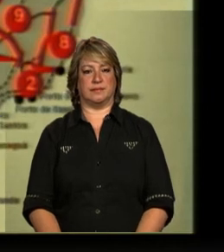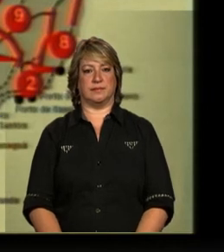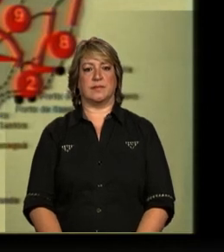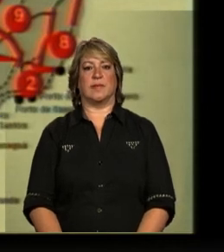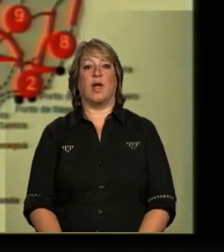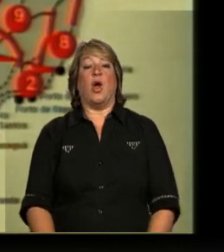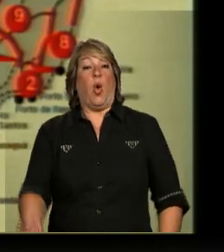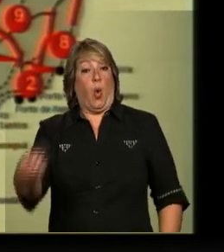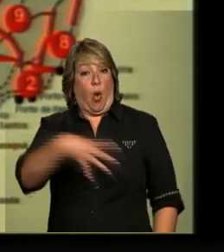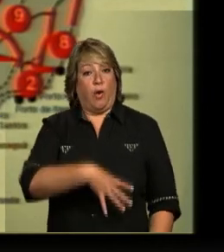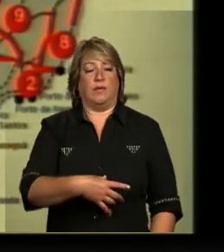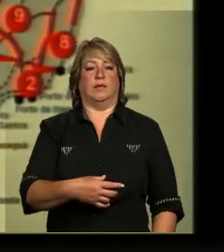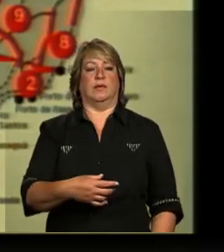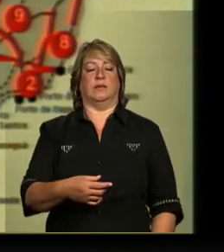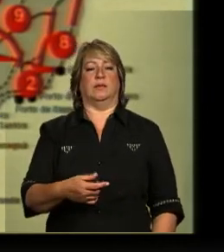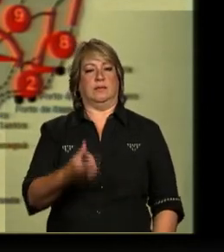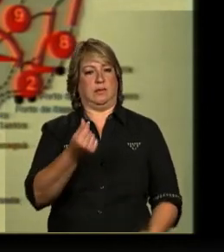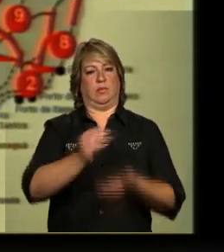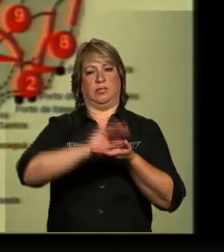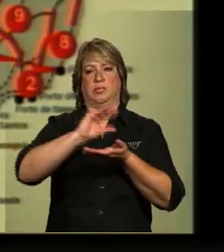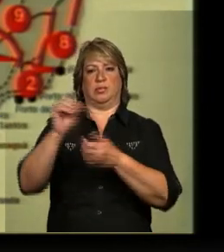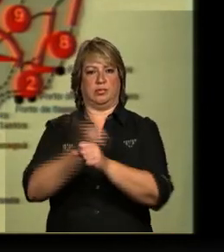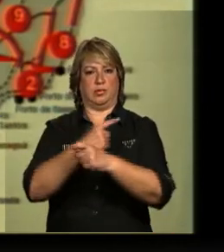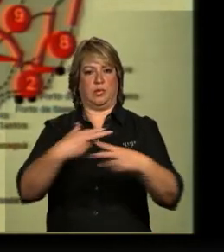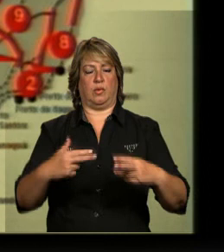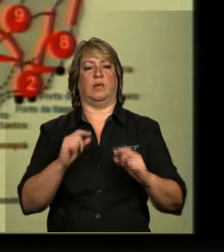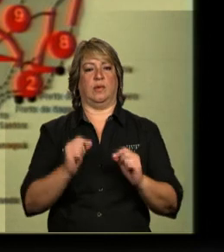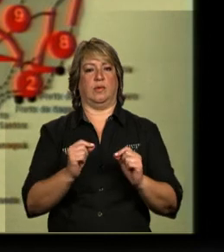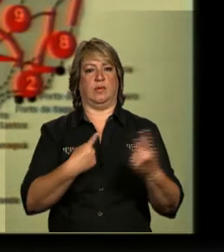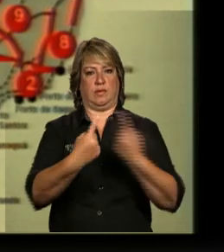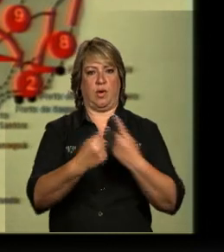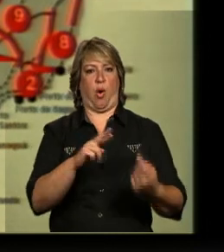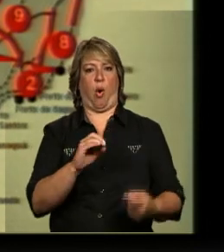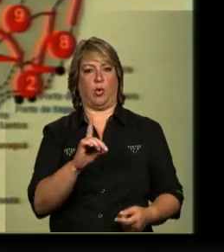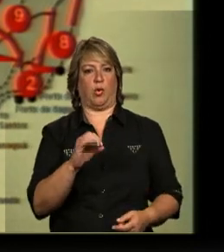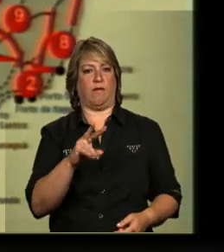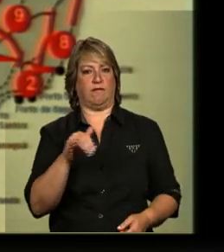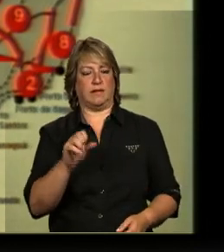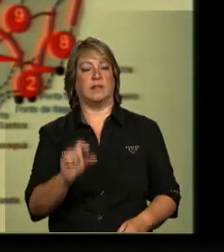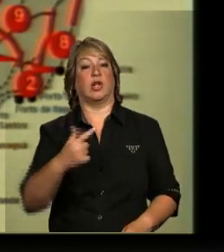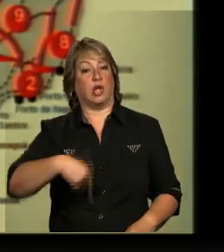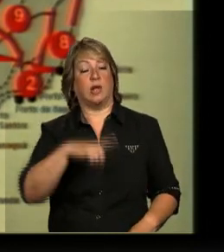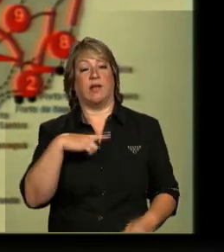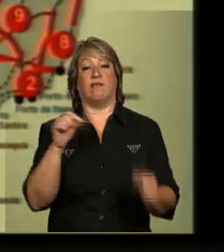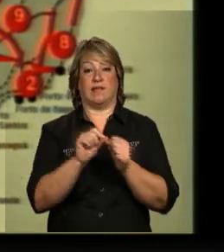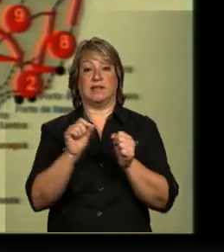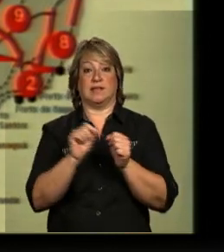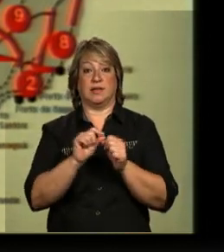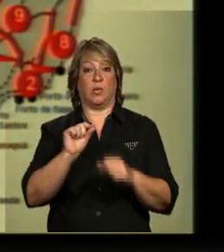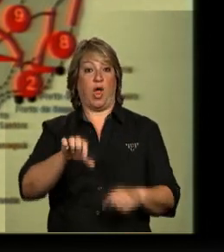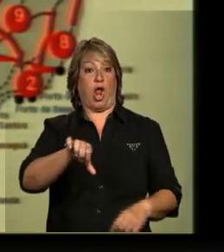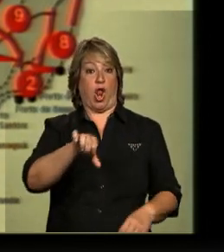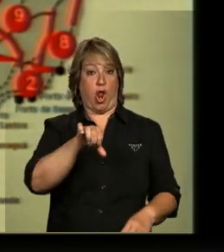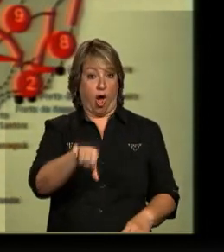e nos novos investimentos em rodovias nós estamos trabalhando com